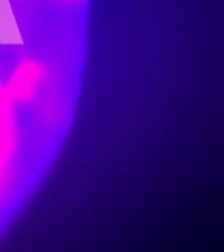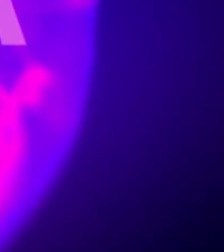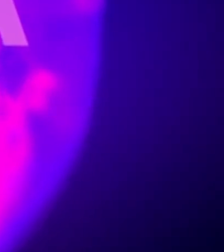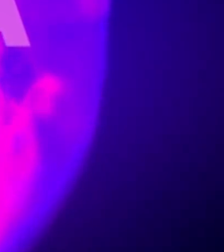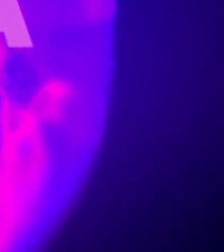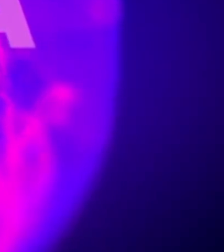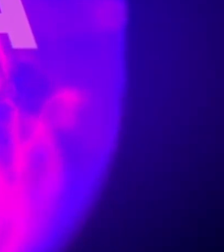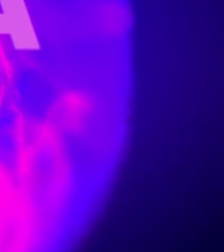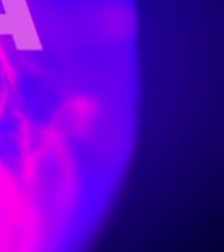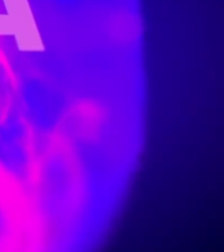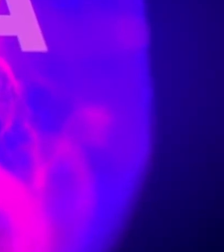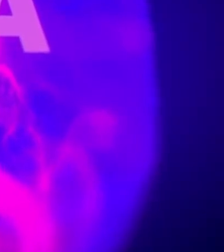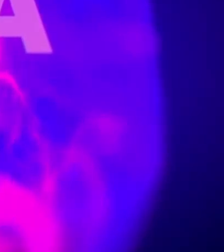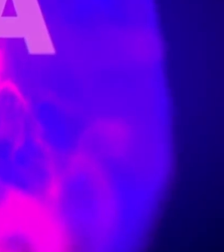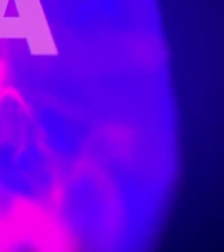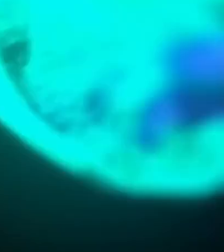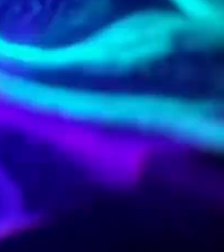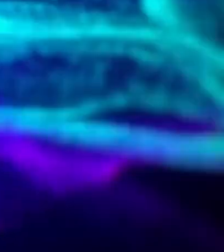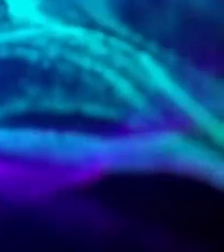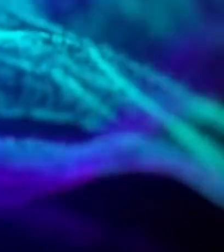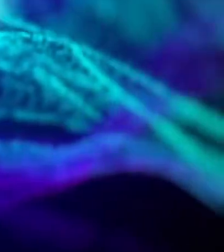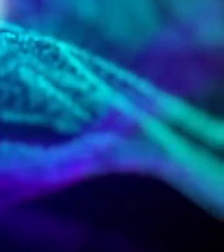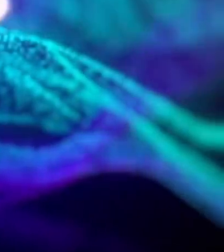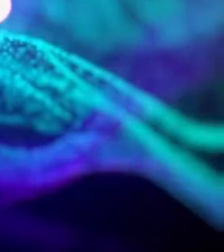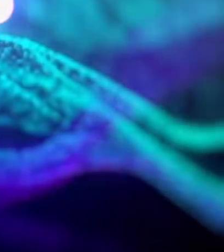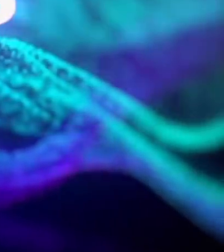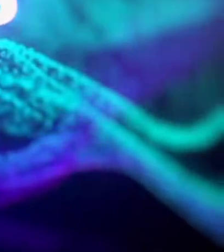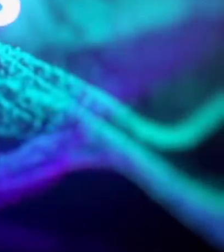Reúna toda a sua família.